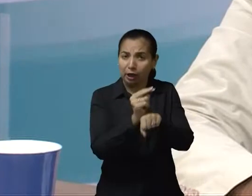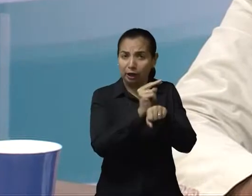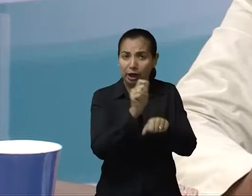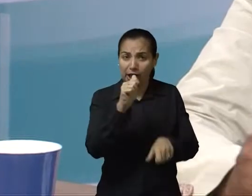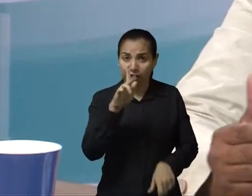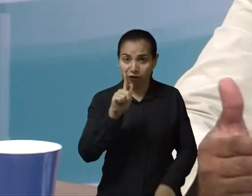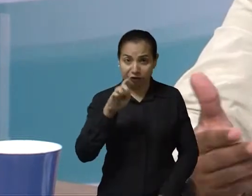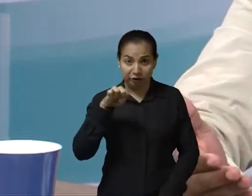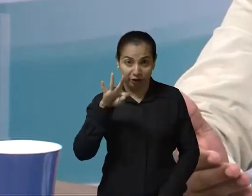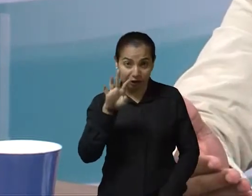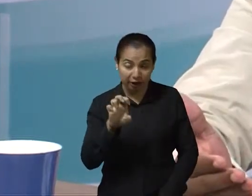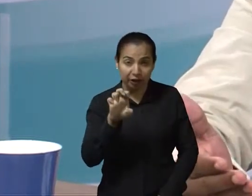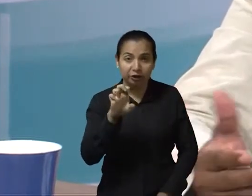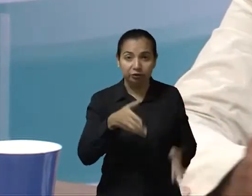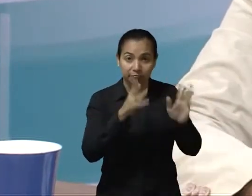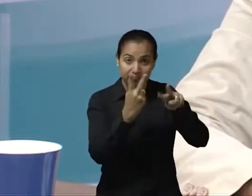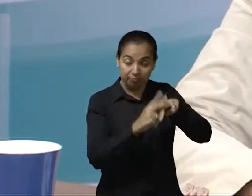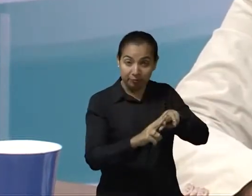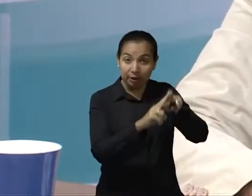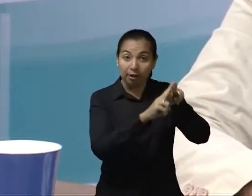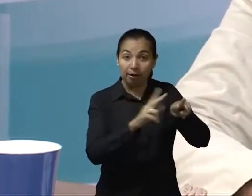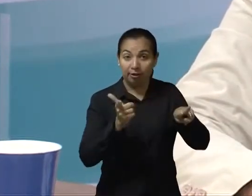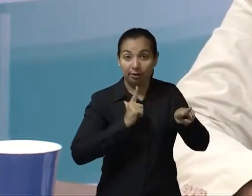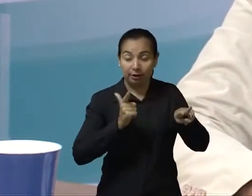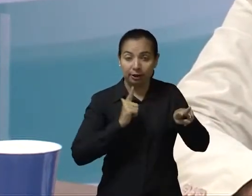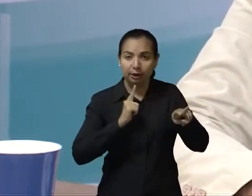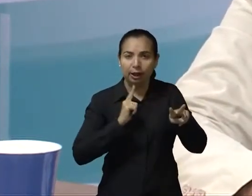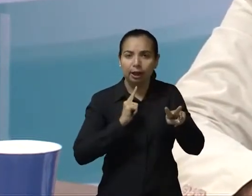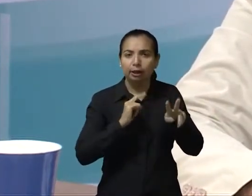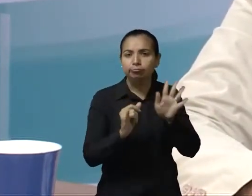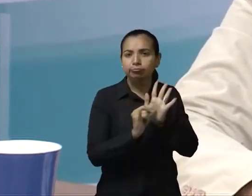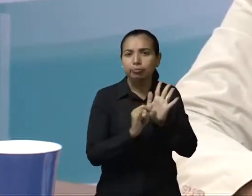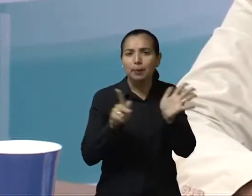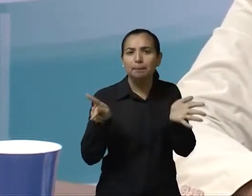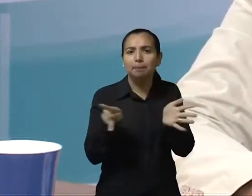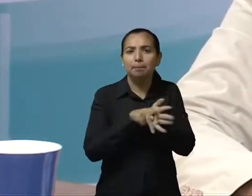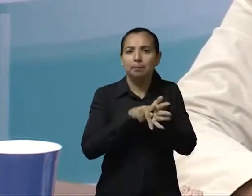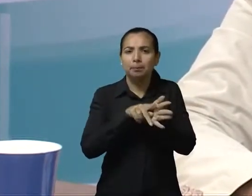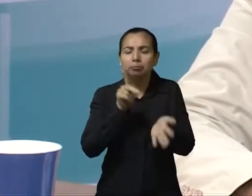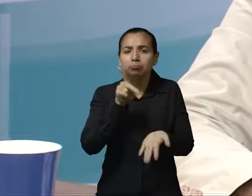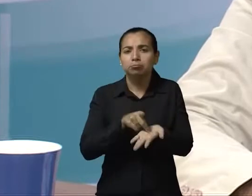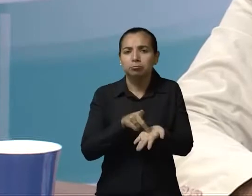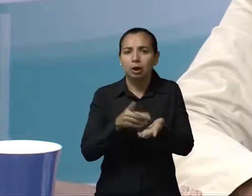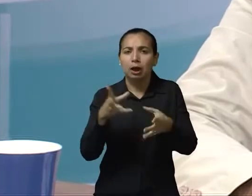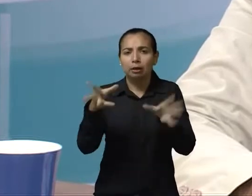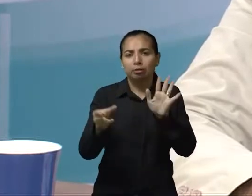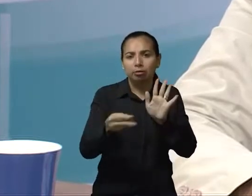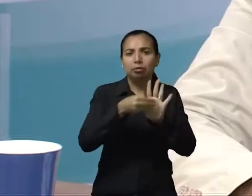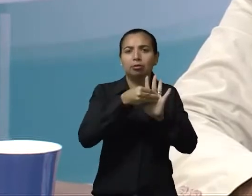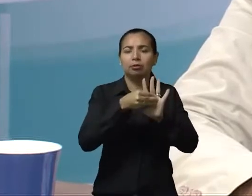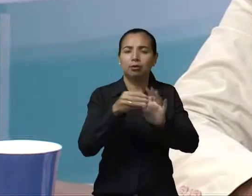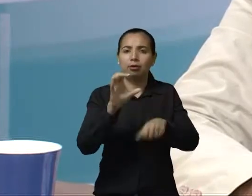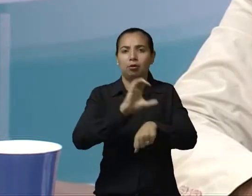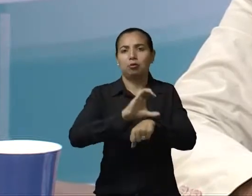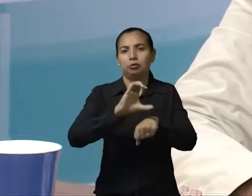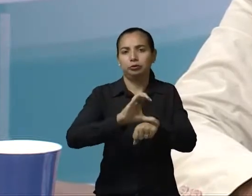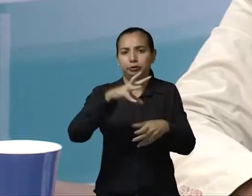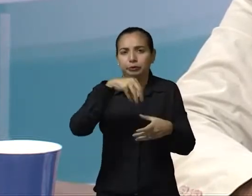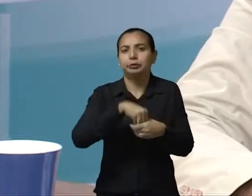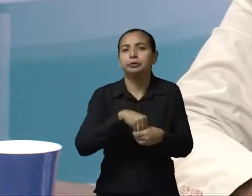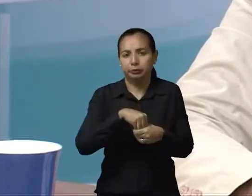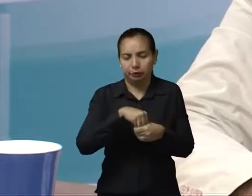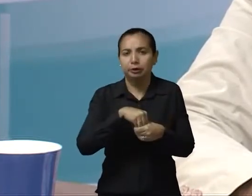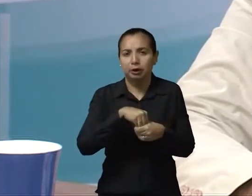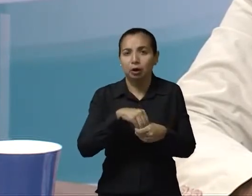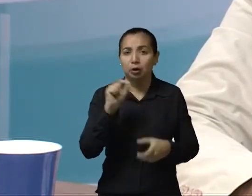ter uma identidade efetivamente reconhecida na própria Constituição, na